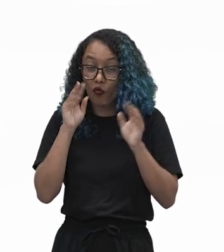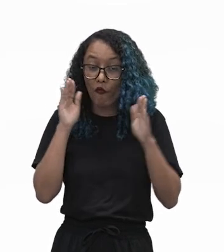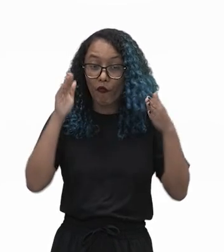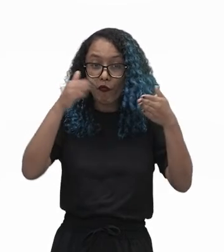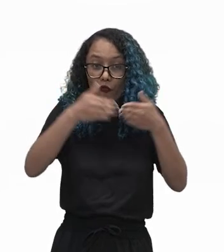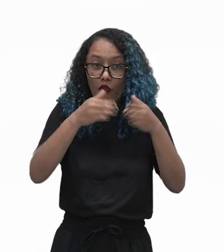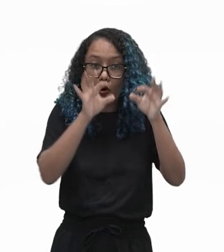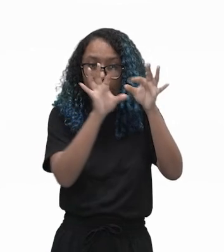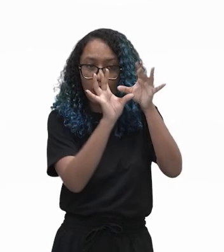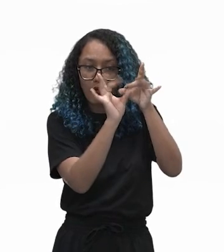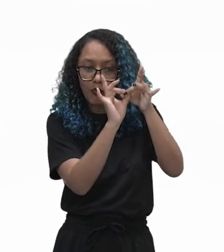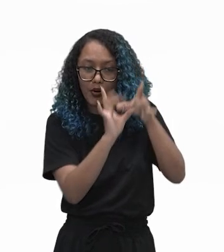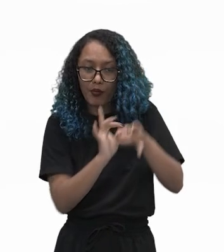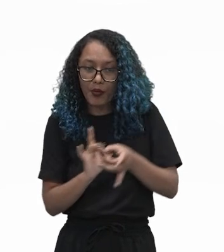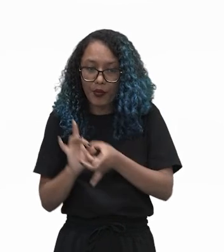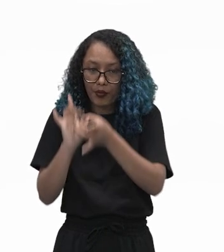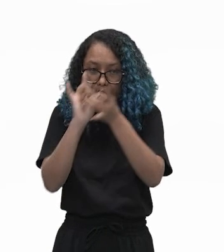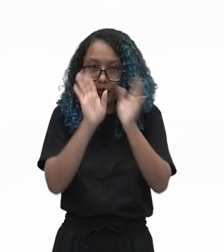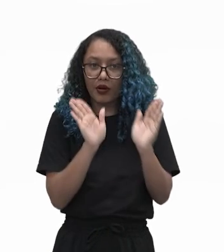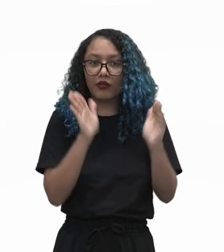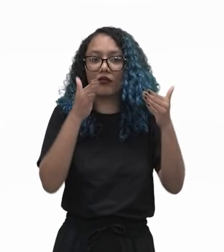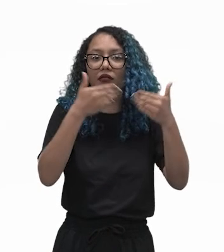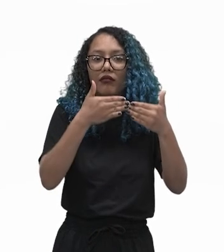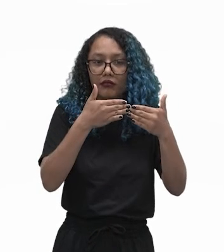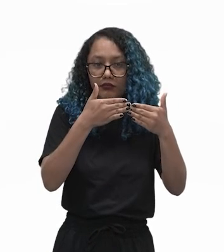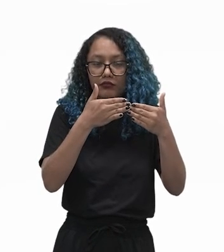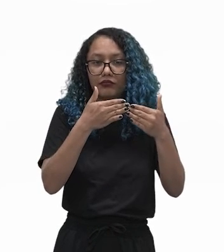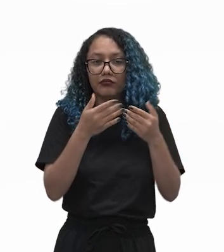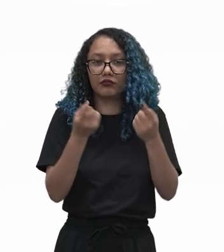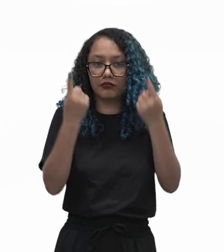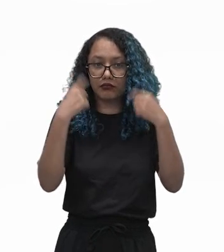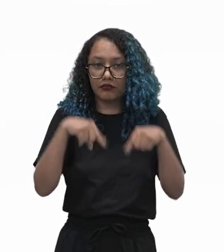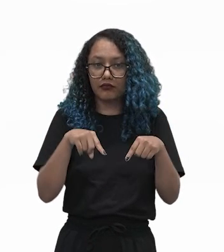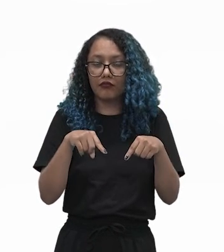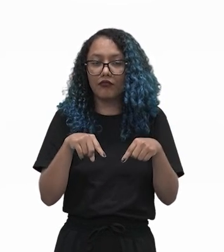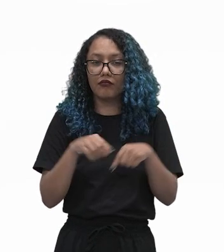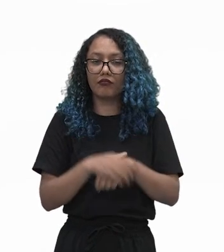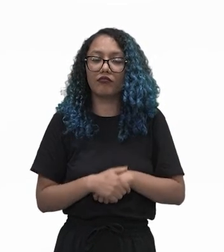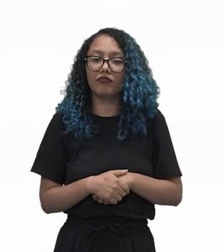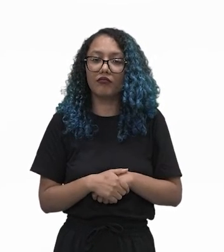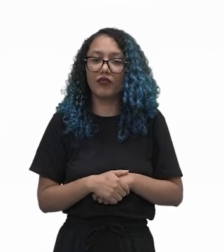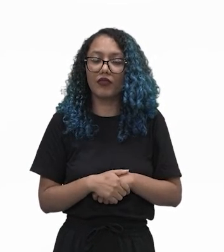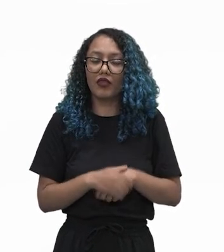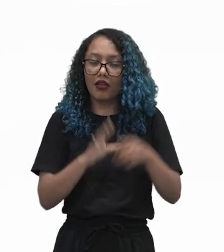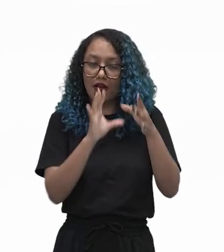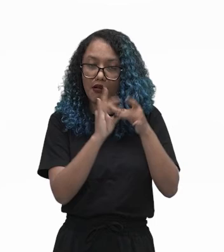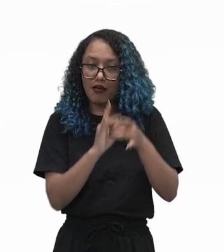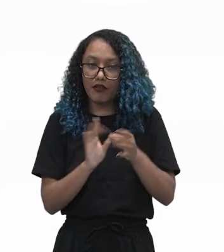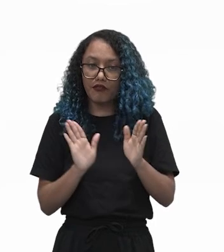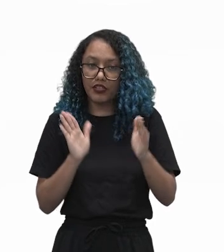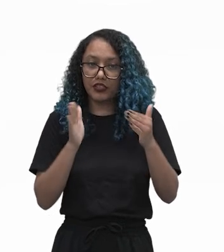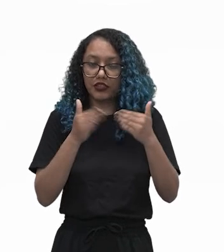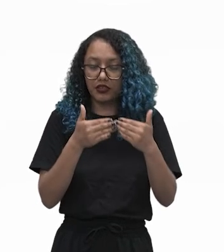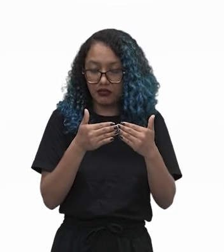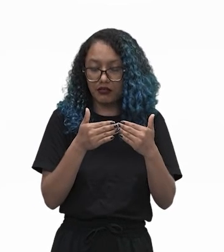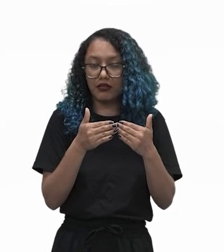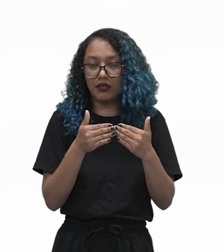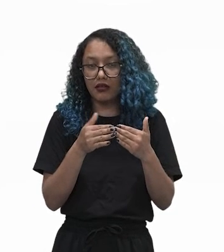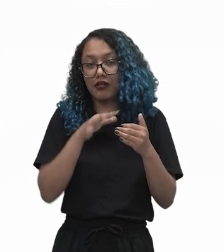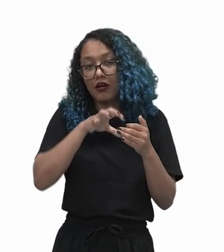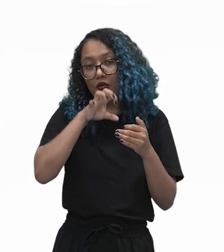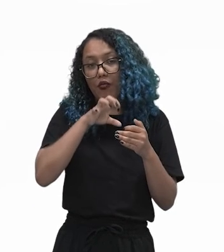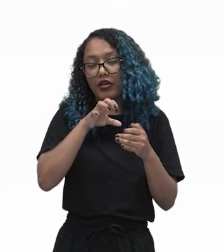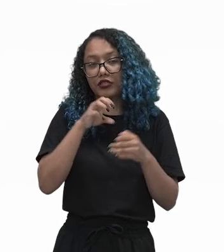classificação da cadeia fechada. Então, é uma cadeia fechada, aromática, mononuclear.